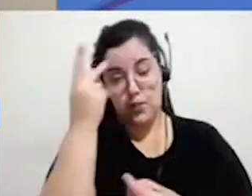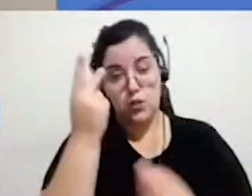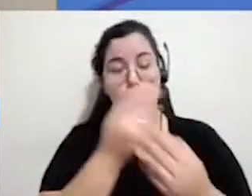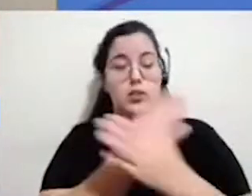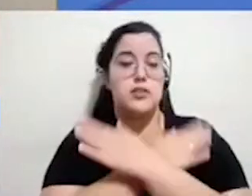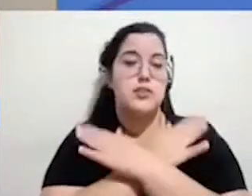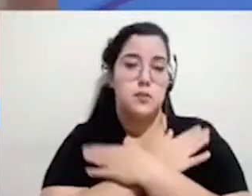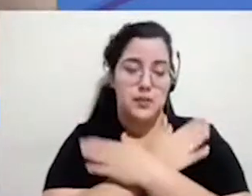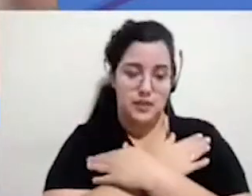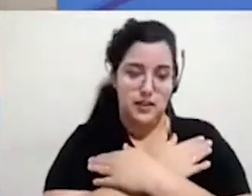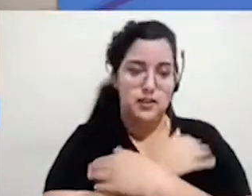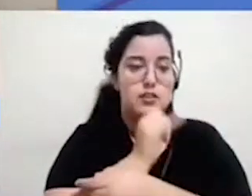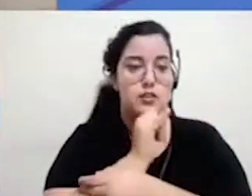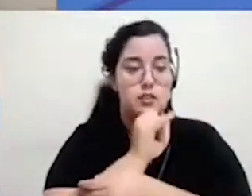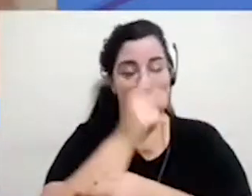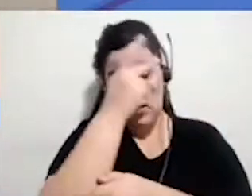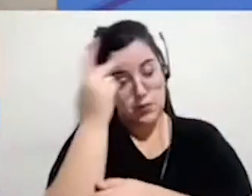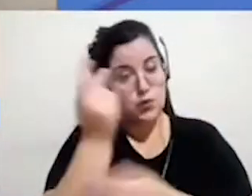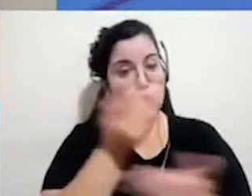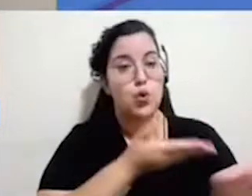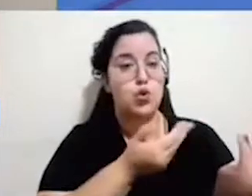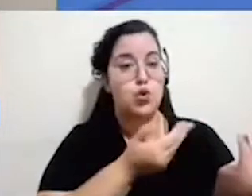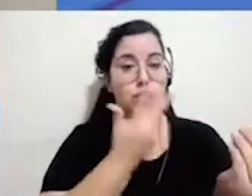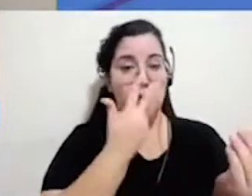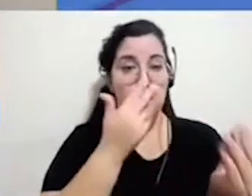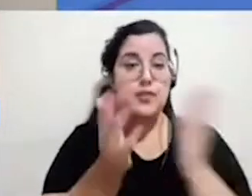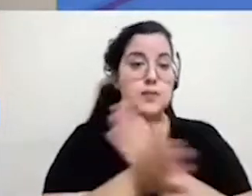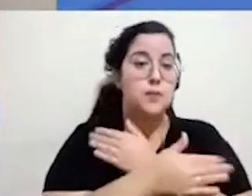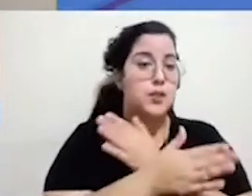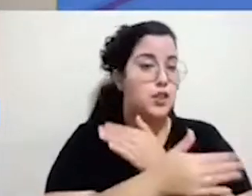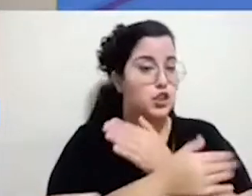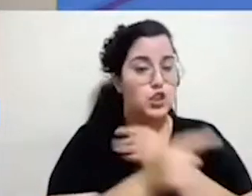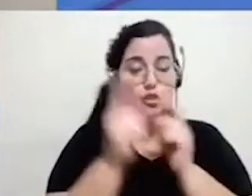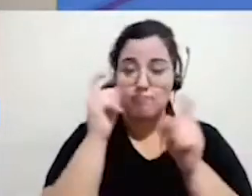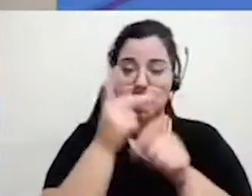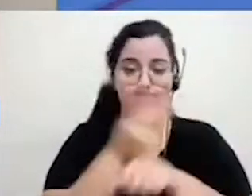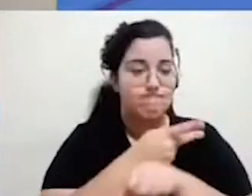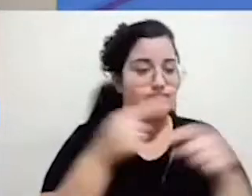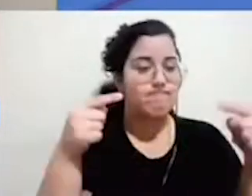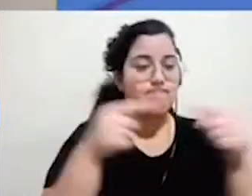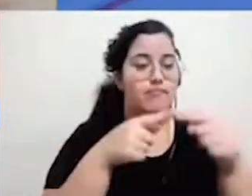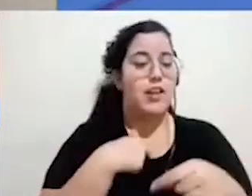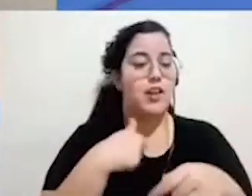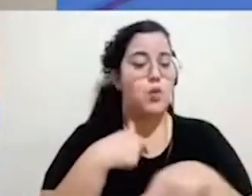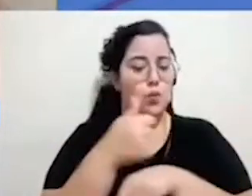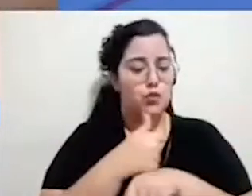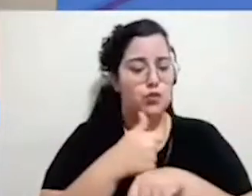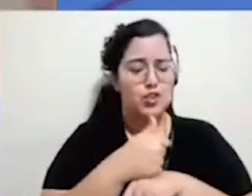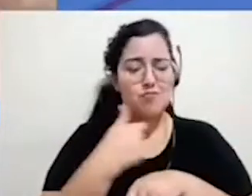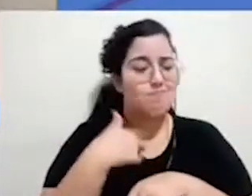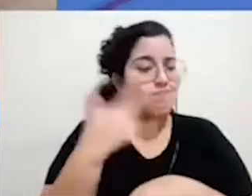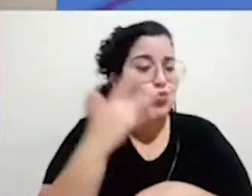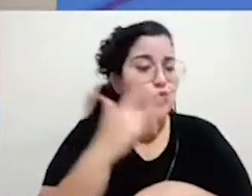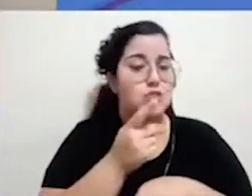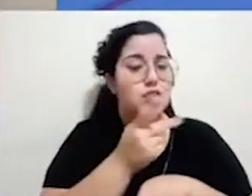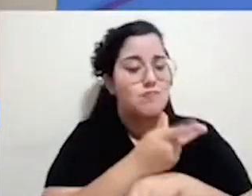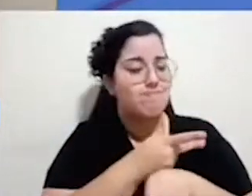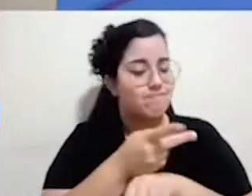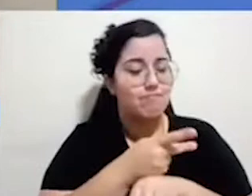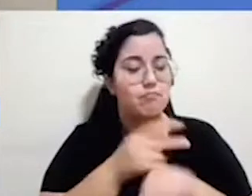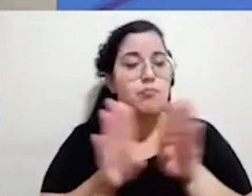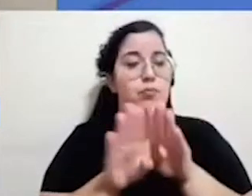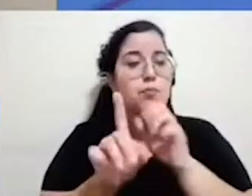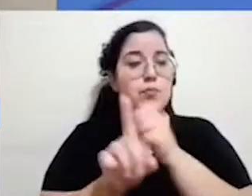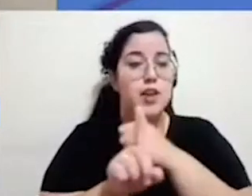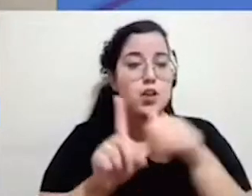mais jovem proporcionalmente perdido e sem achar o seu lugar no mundo, né? Ou seja, a sociedade também não está